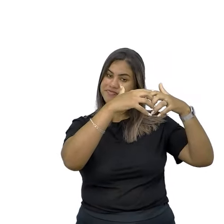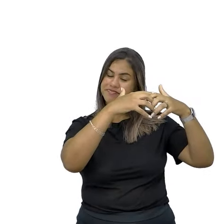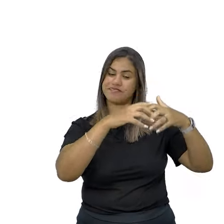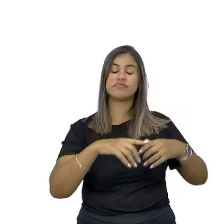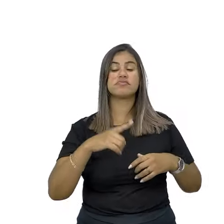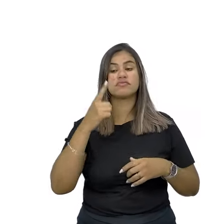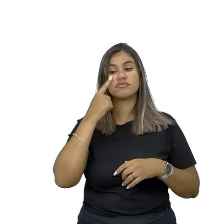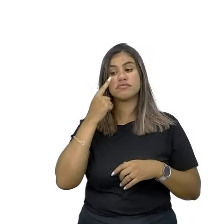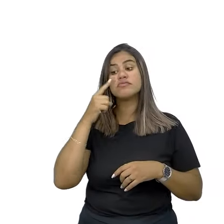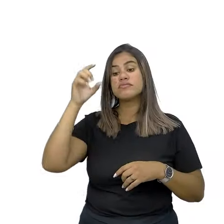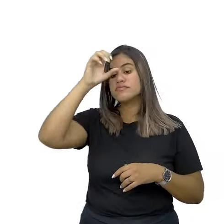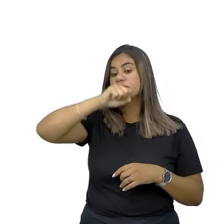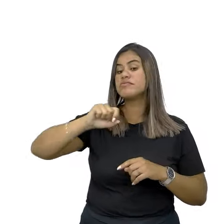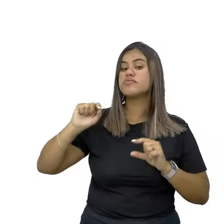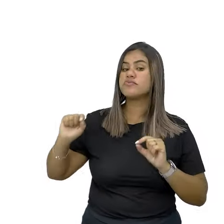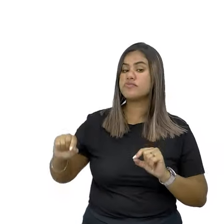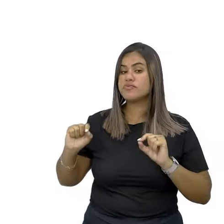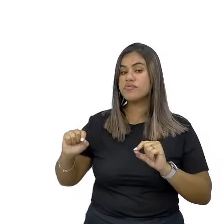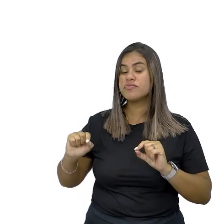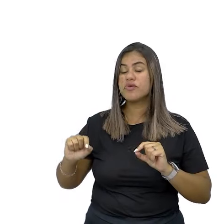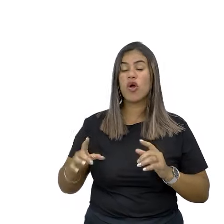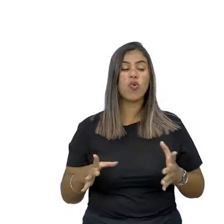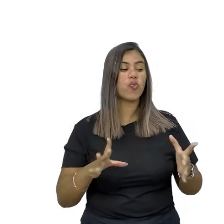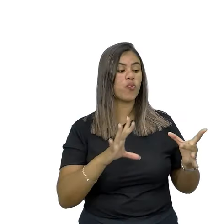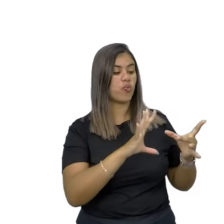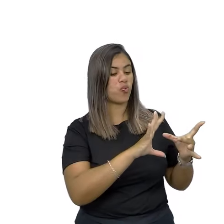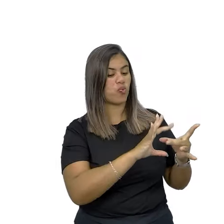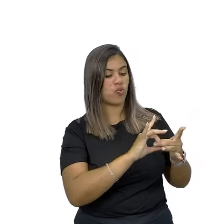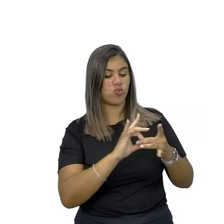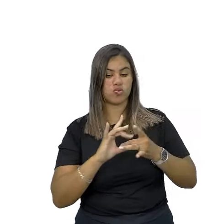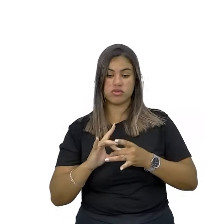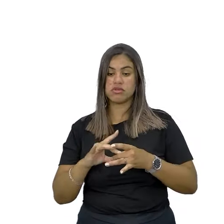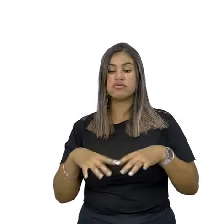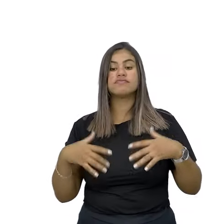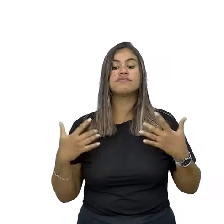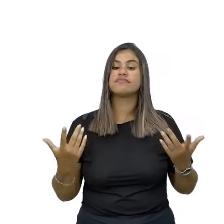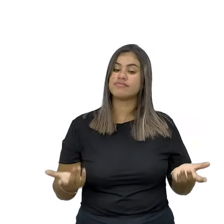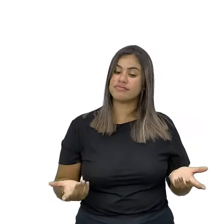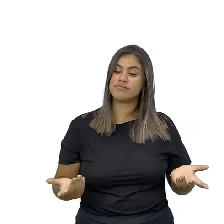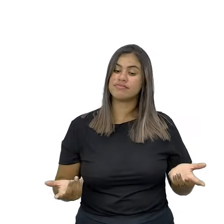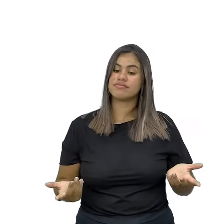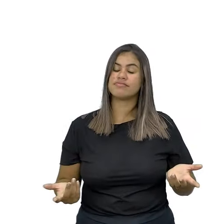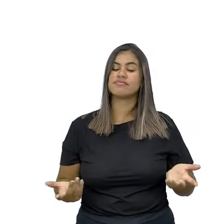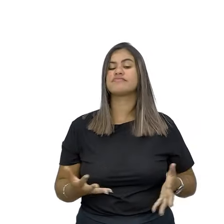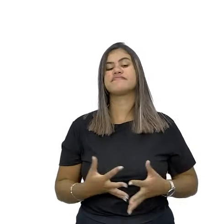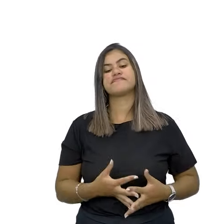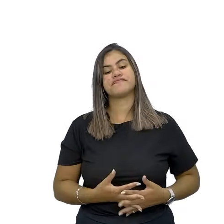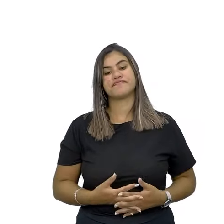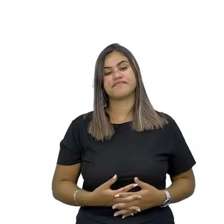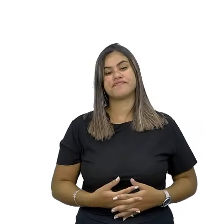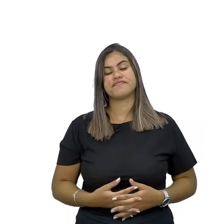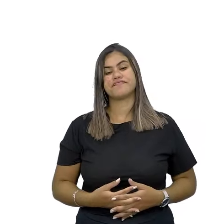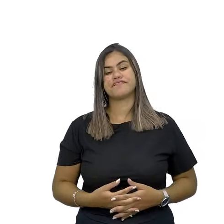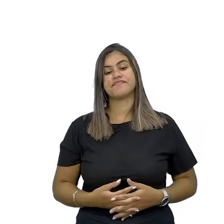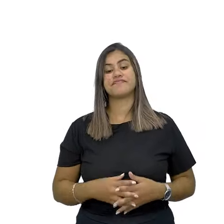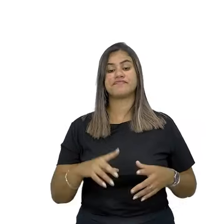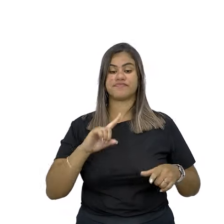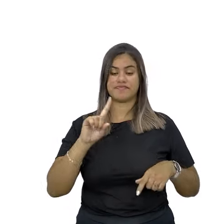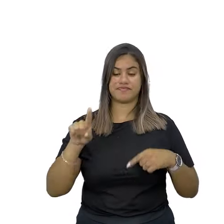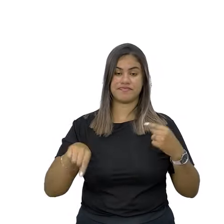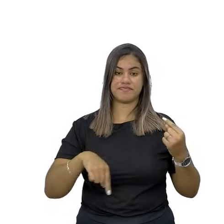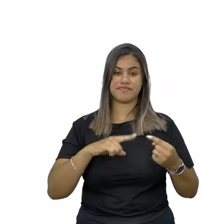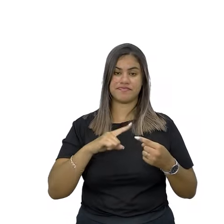de conhecimento, em que contexto essas habilidades estão aparecendo. O objetivo